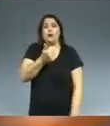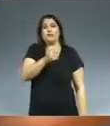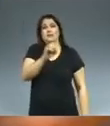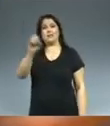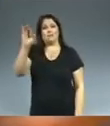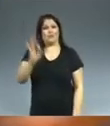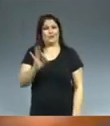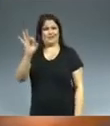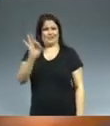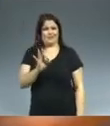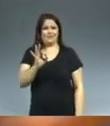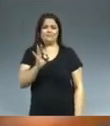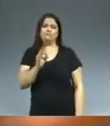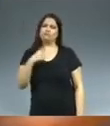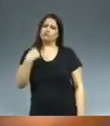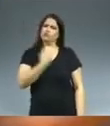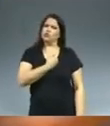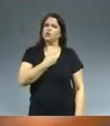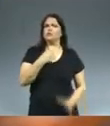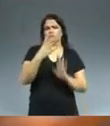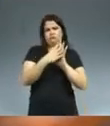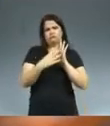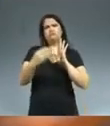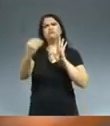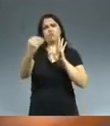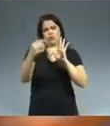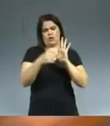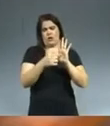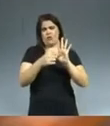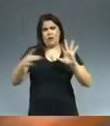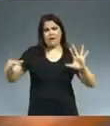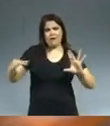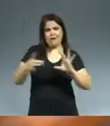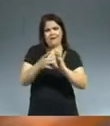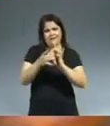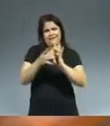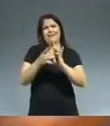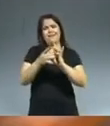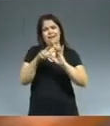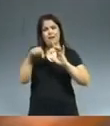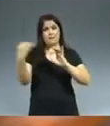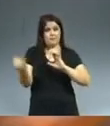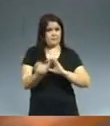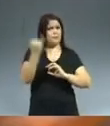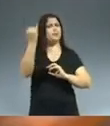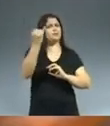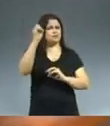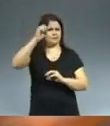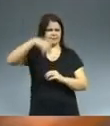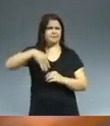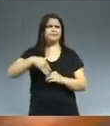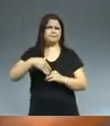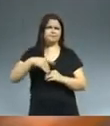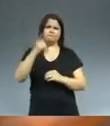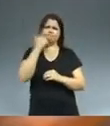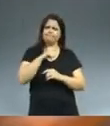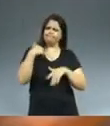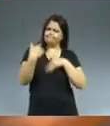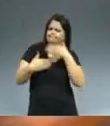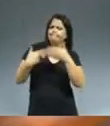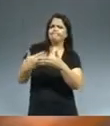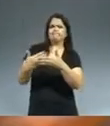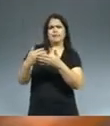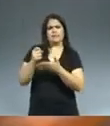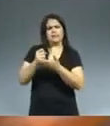porcento de assistência Até que a gente acredita que o modelo da Integração ao modelo importante na em